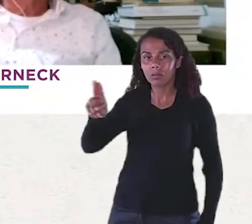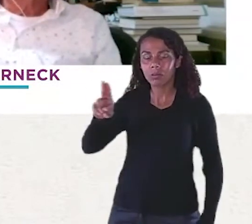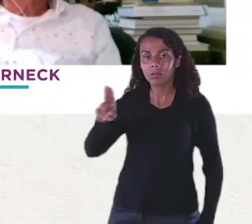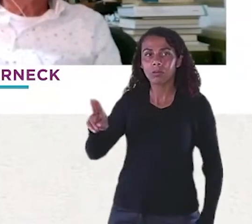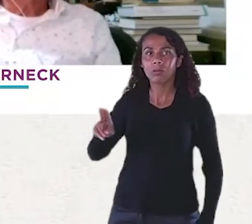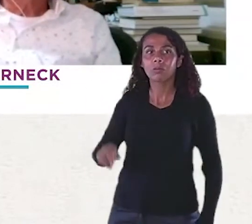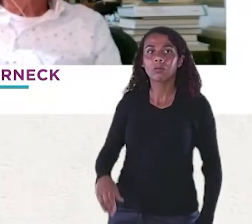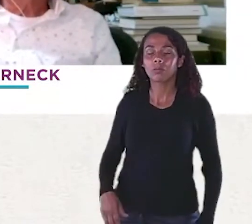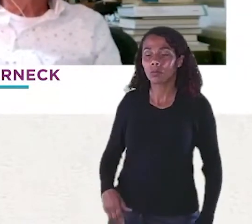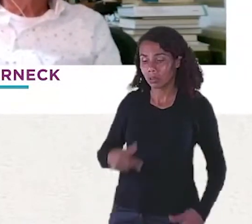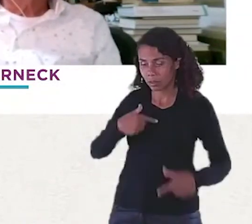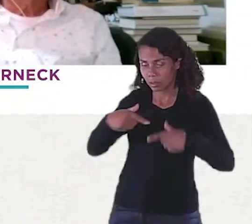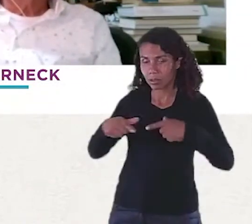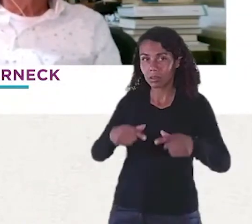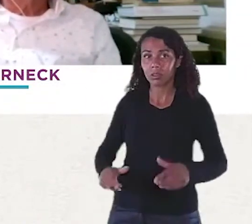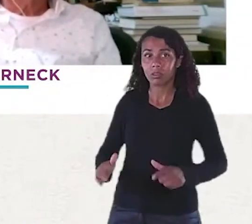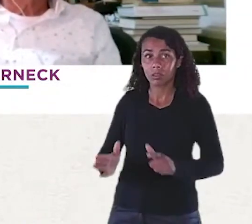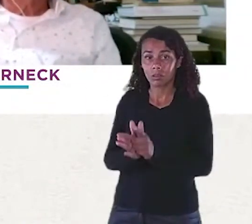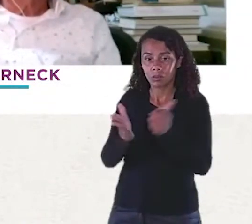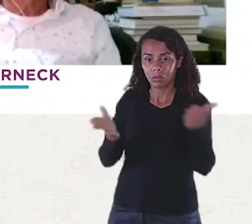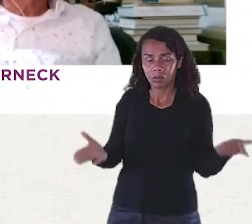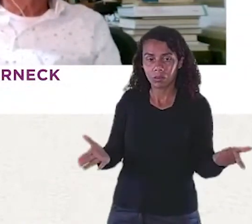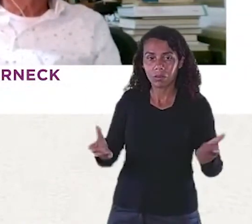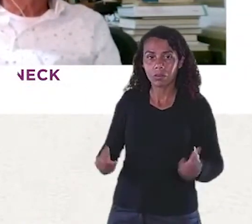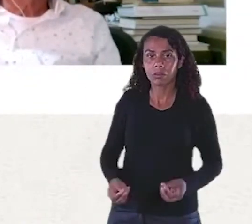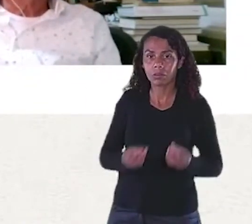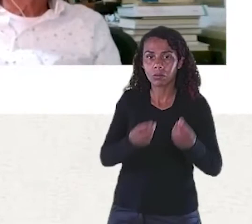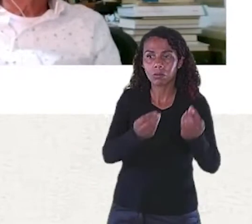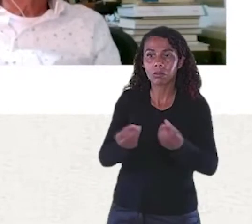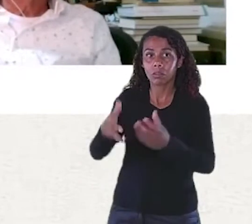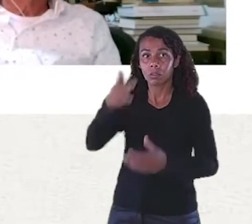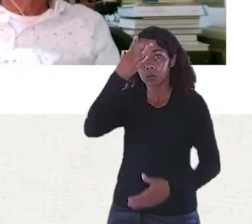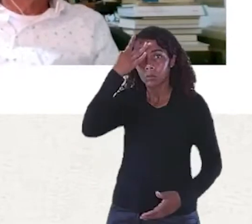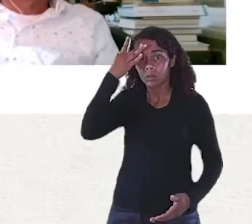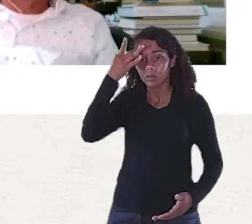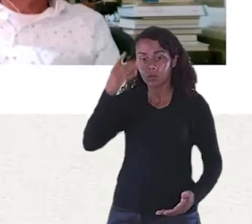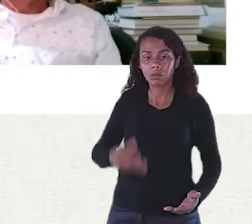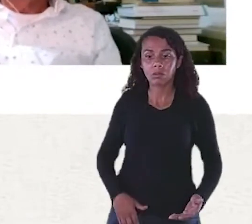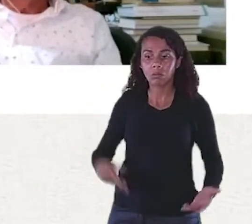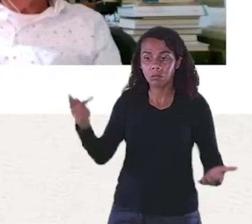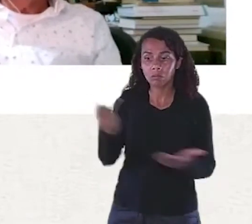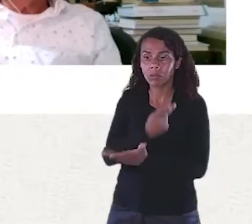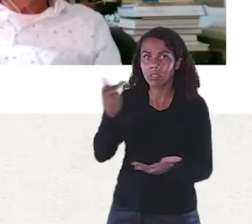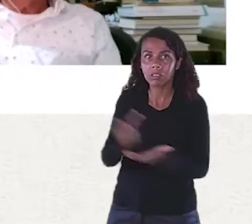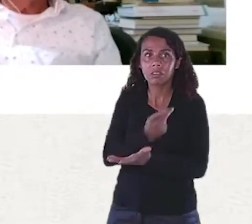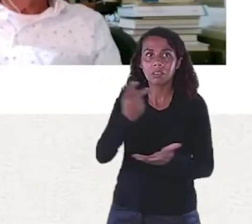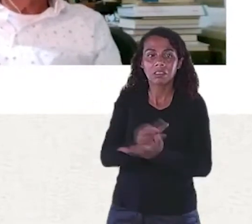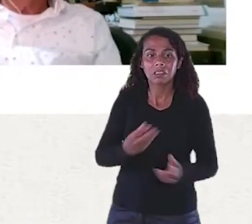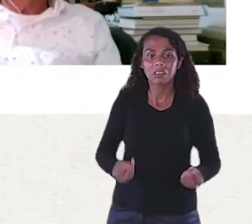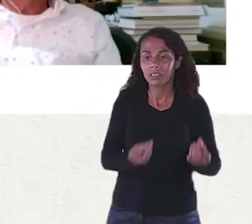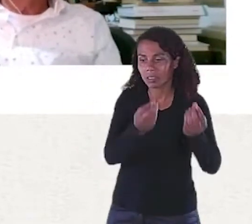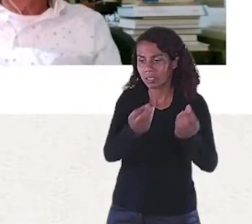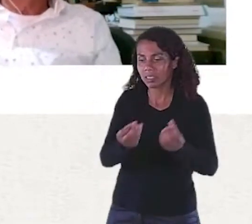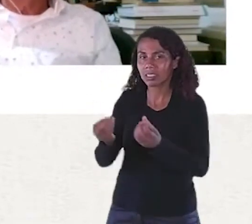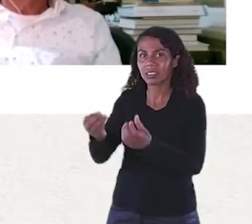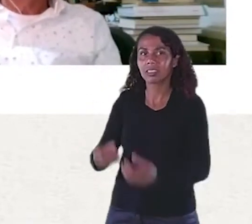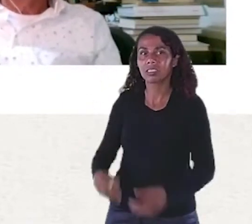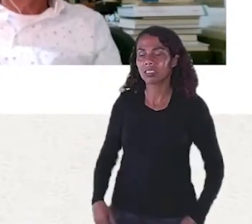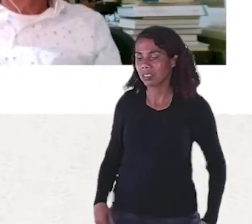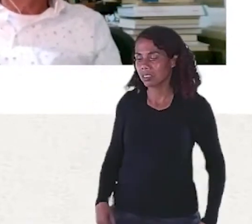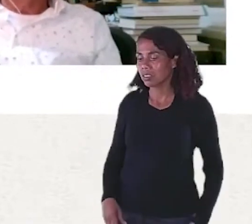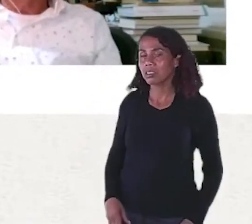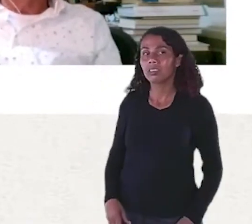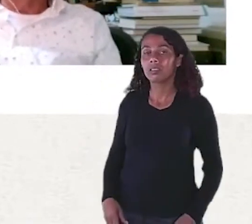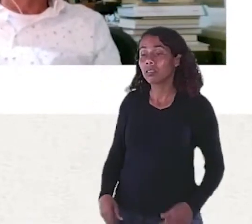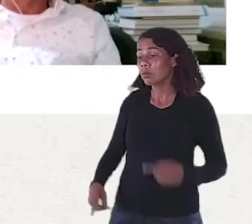tinha nomes, palavras trocadas. Ele tinha uma gaveta cheia de destinatários de palavra trocada. Agora, perguntar por